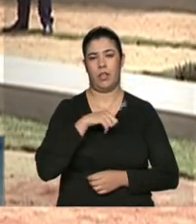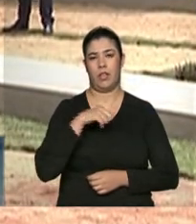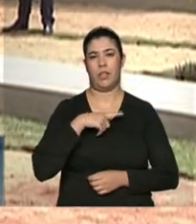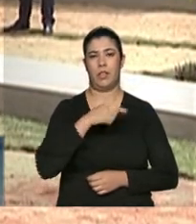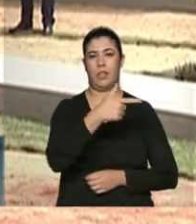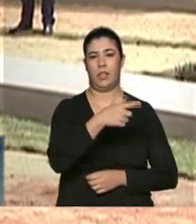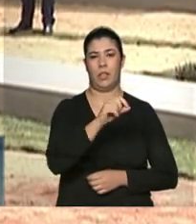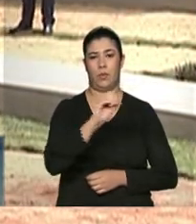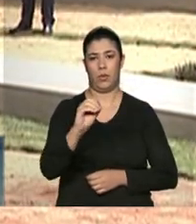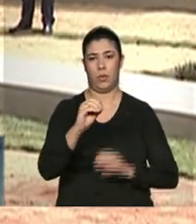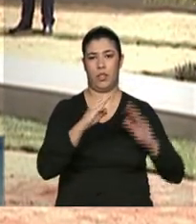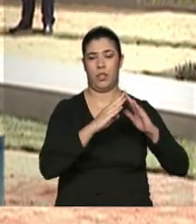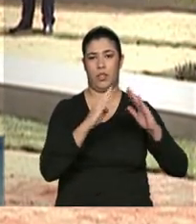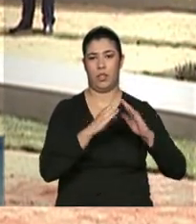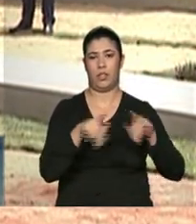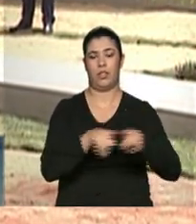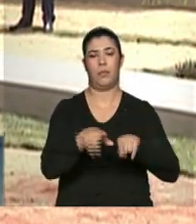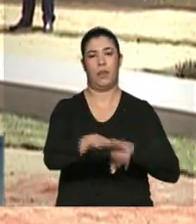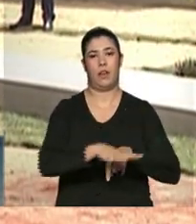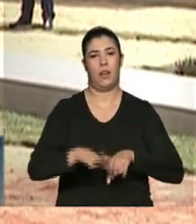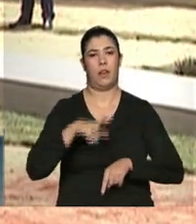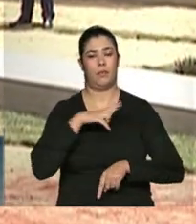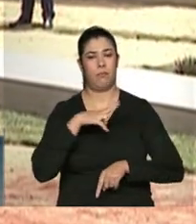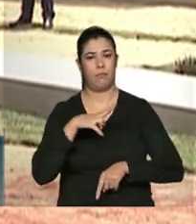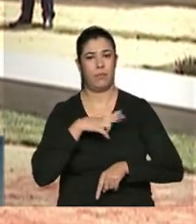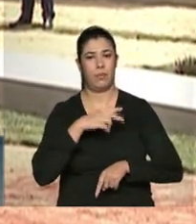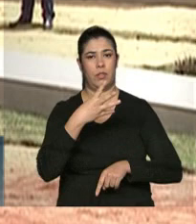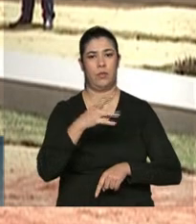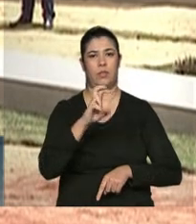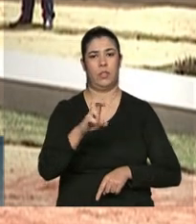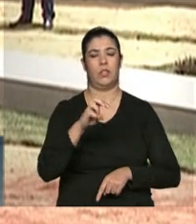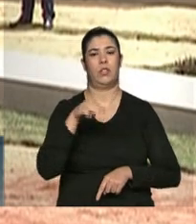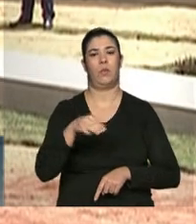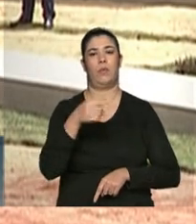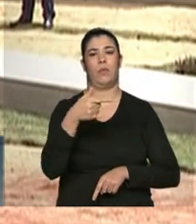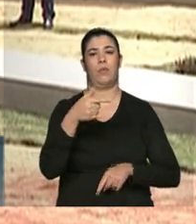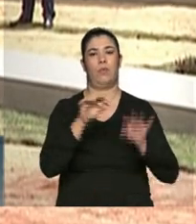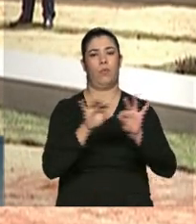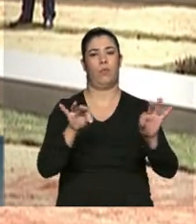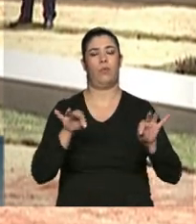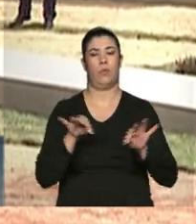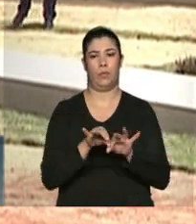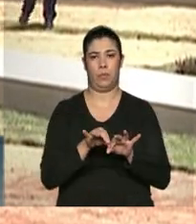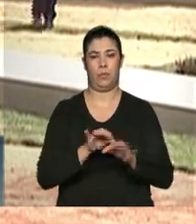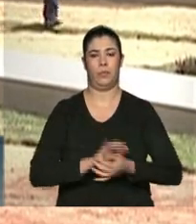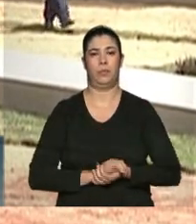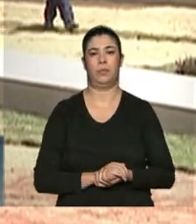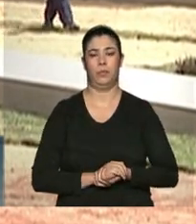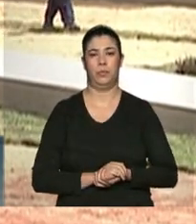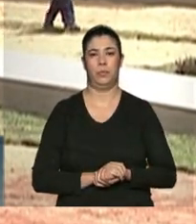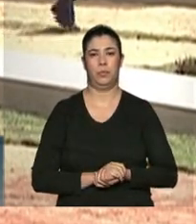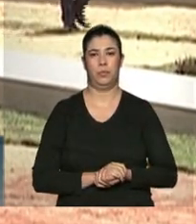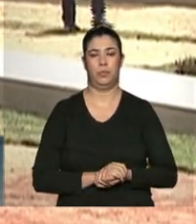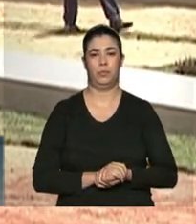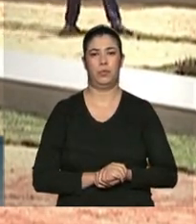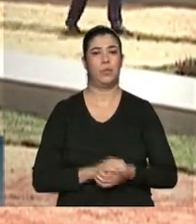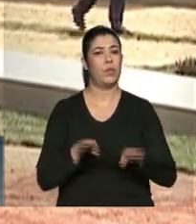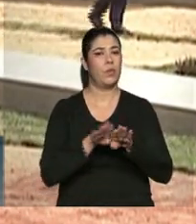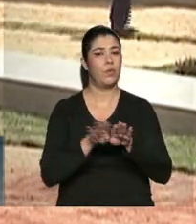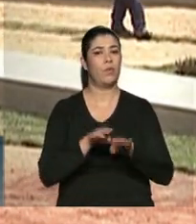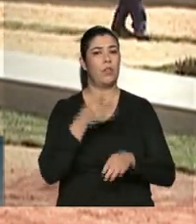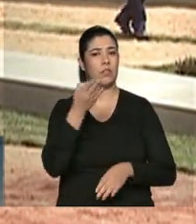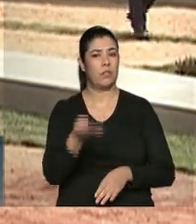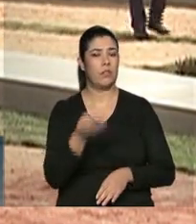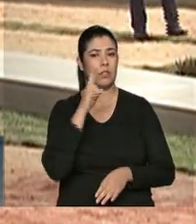200 casas, com área privativa também de 45 metros quadrados. iguais